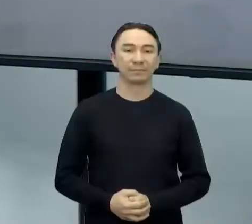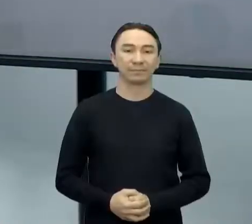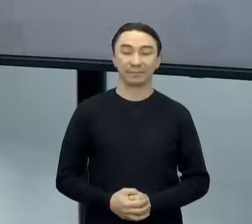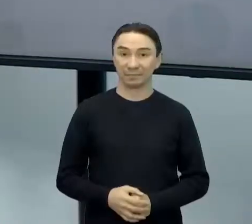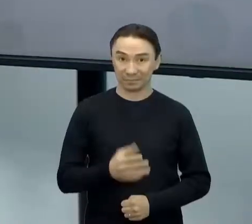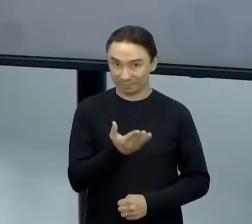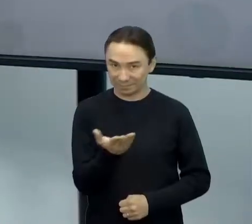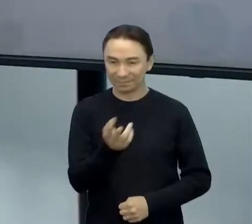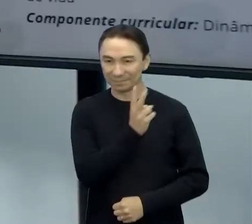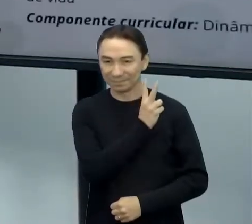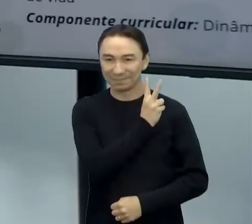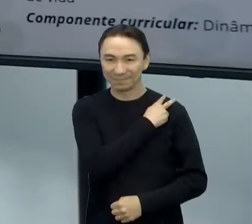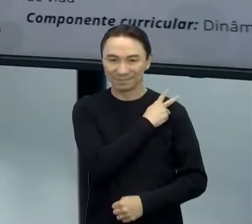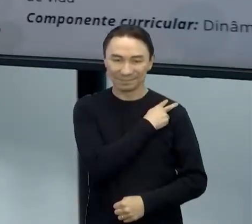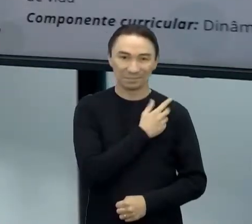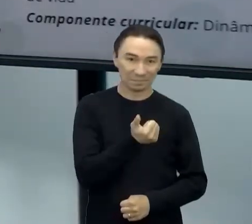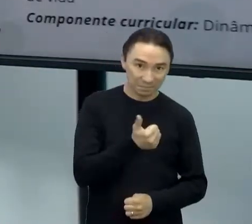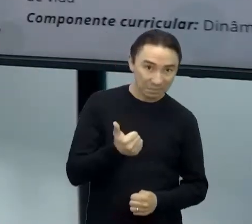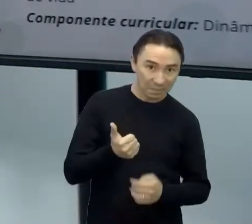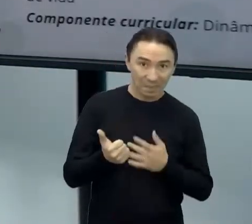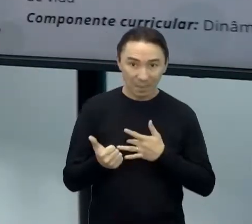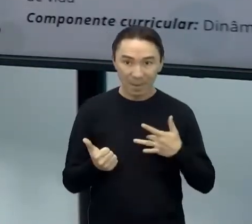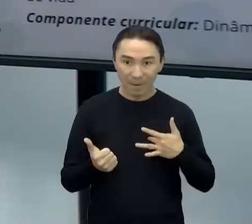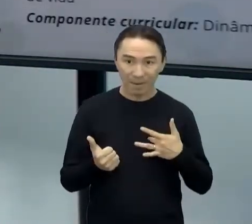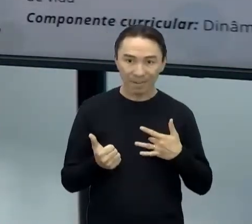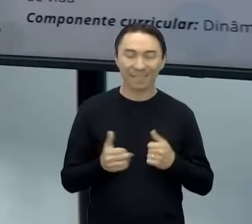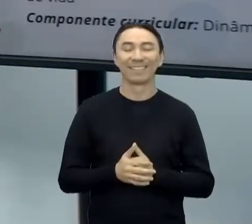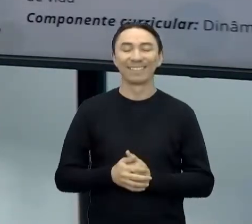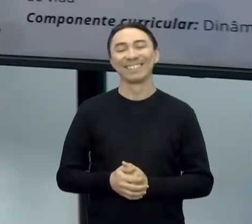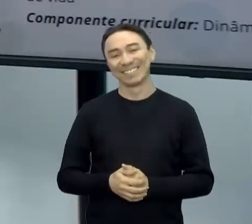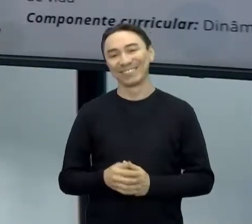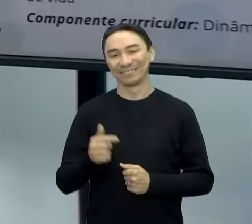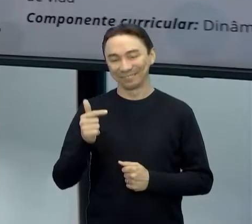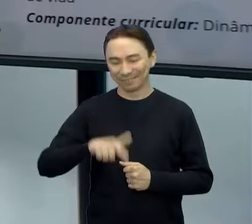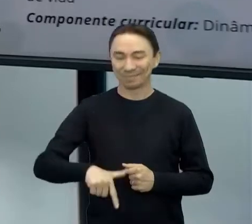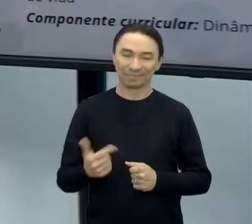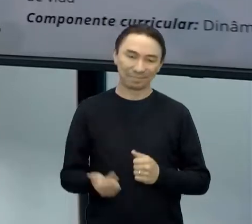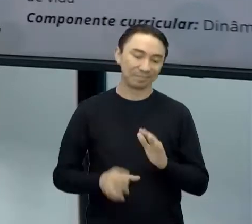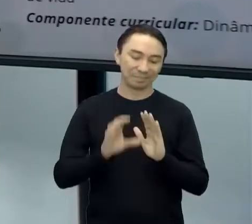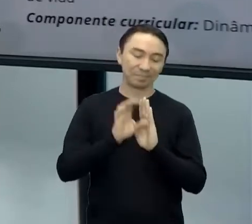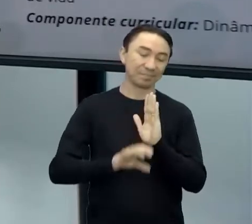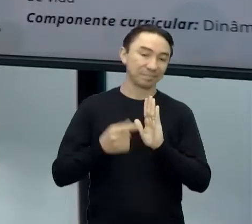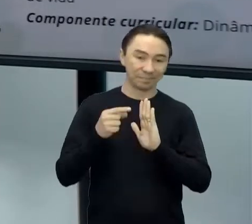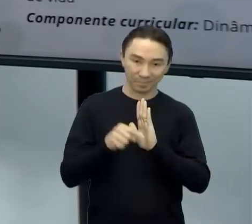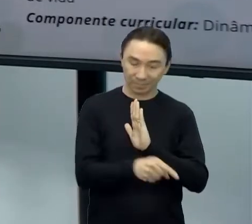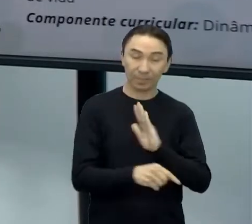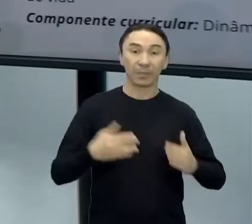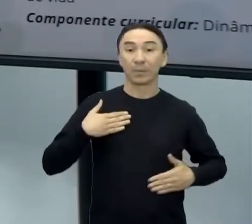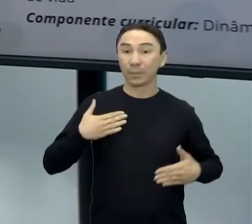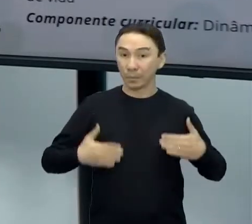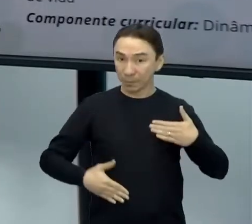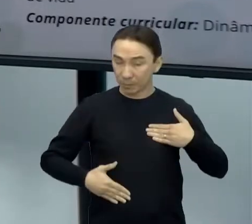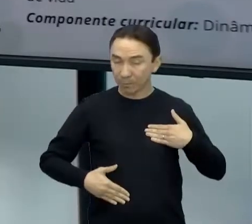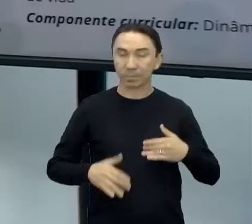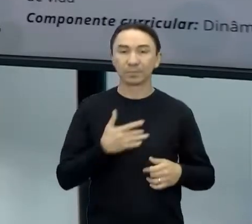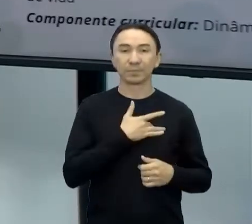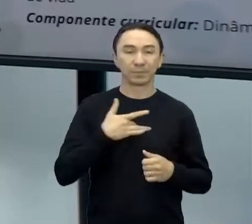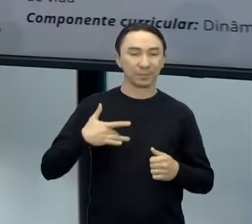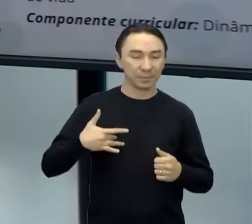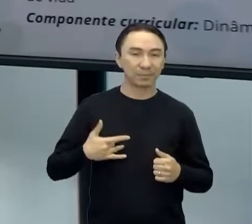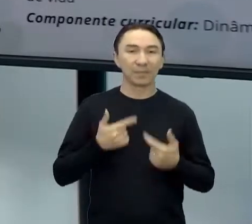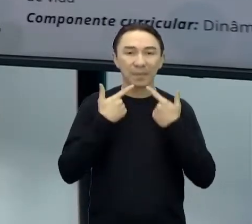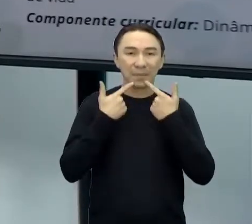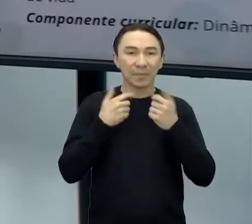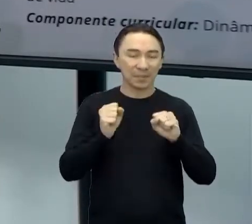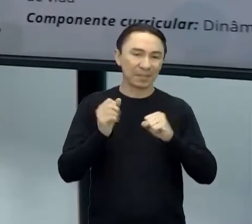Segunda série, como vocês estão? Aí está começando mais uma conversa aqui do nosso aprofundamento Corpo, Saúde e Linguagem. E você já